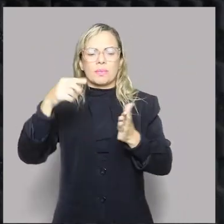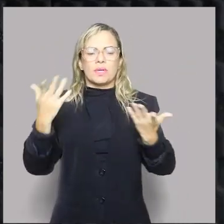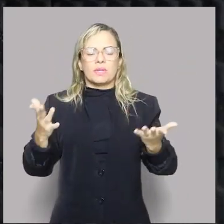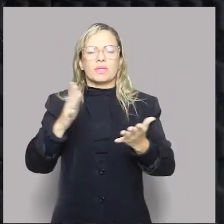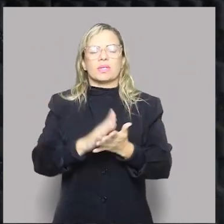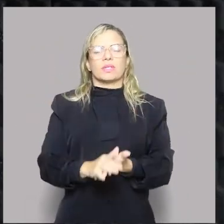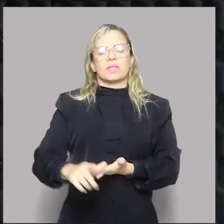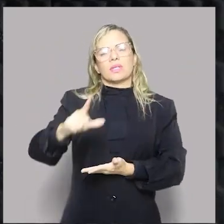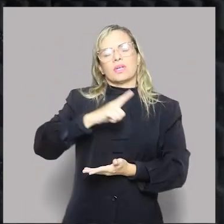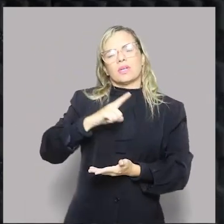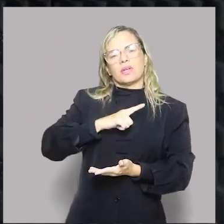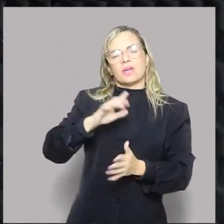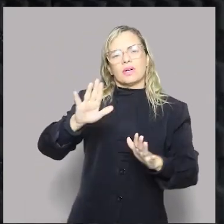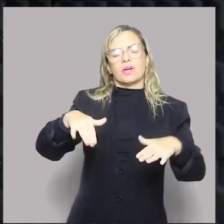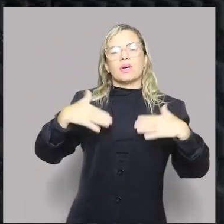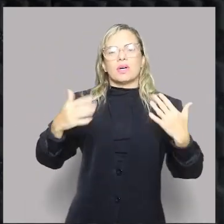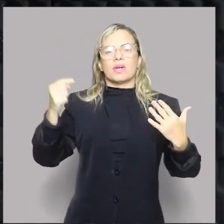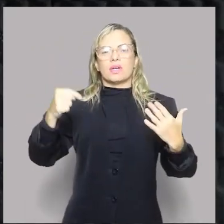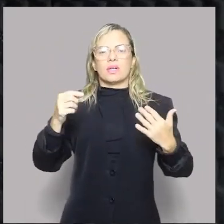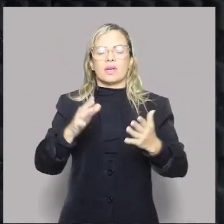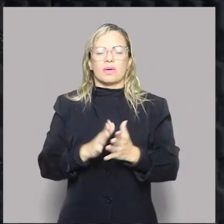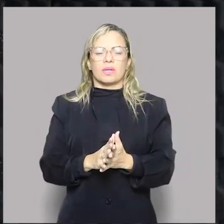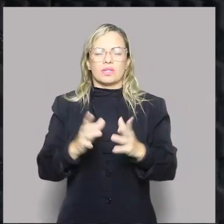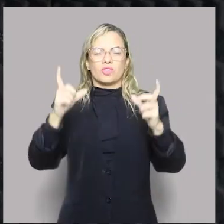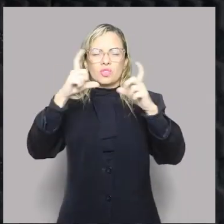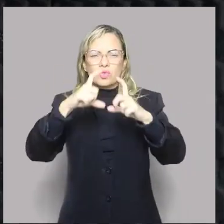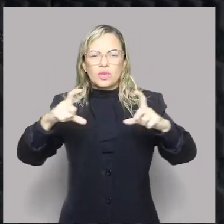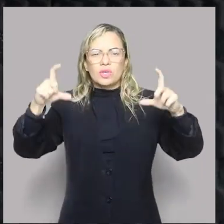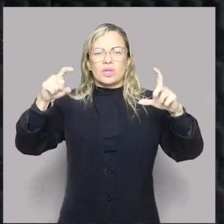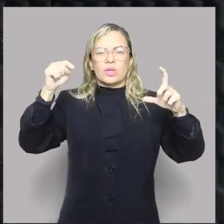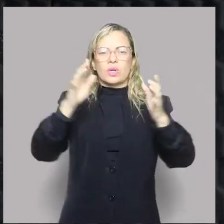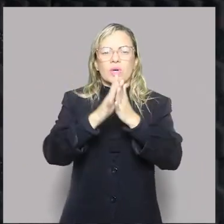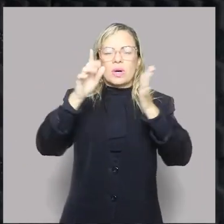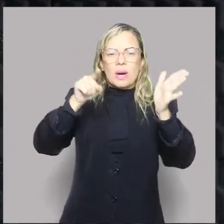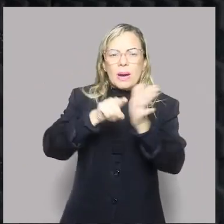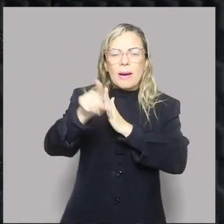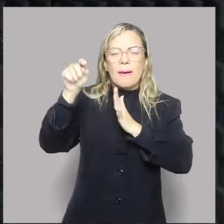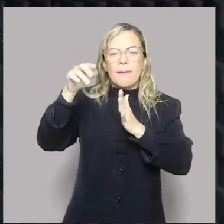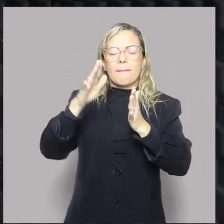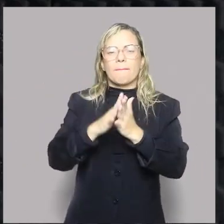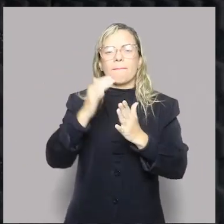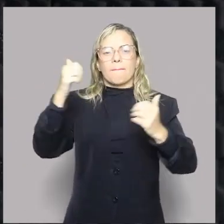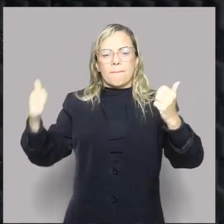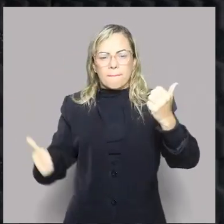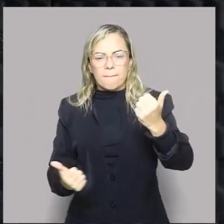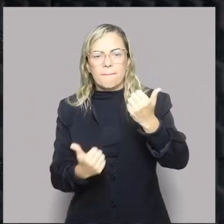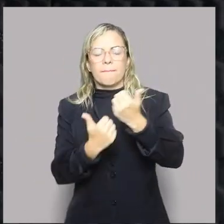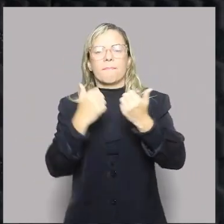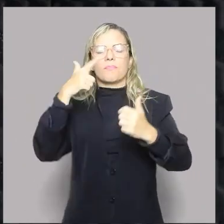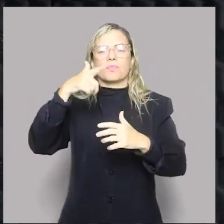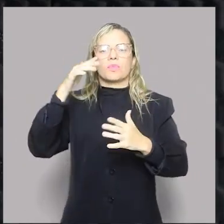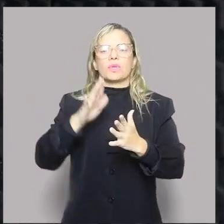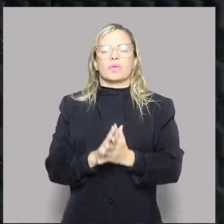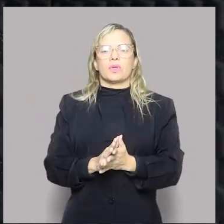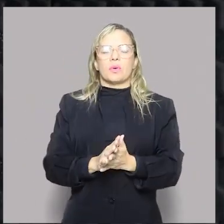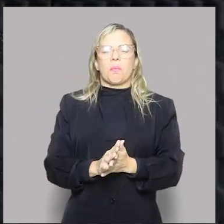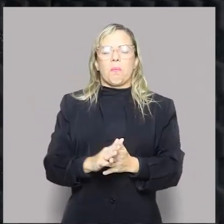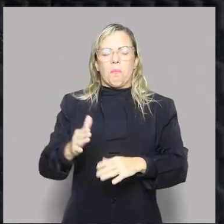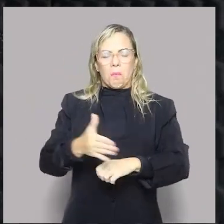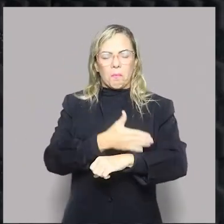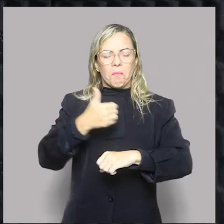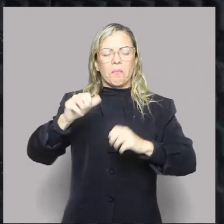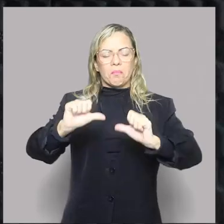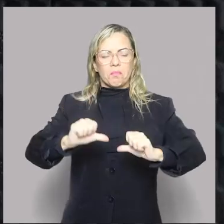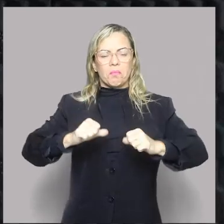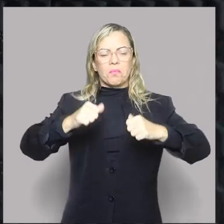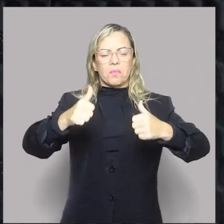uma excelente ideia, você tenta fazer essas perguntas para a ideia. Por quê? Como? Como consigo